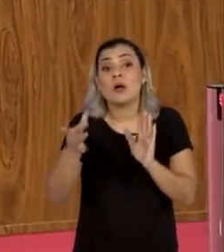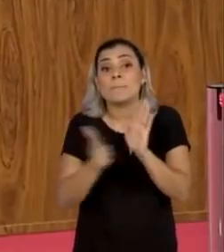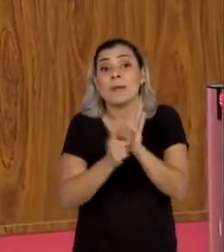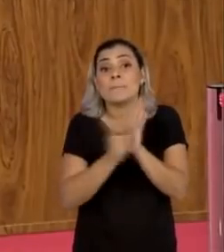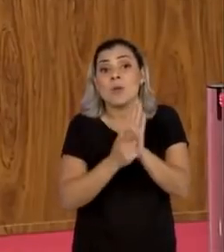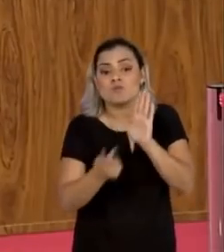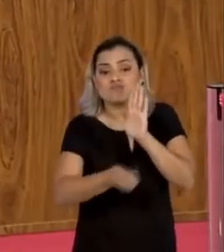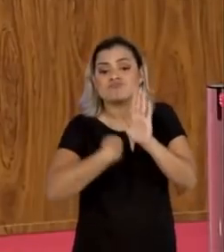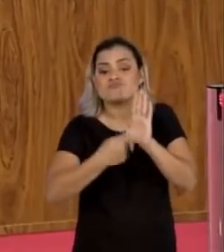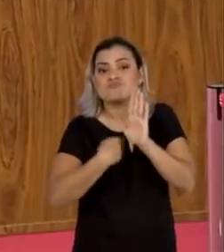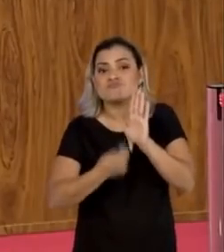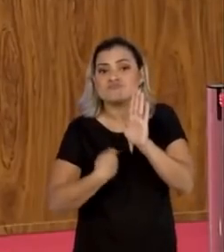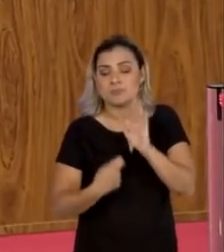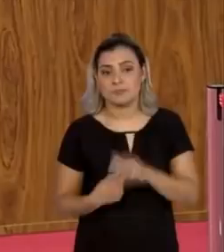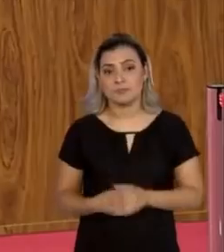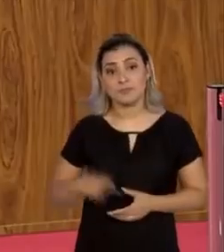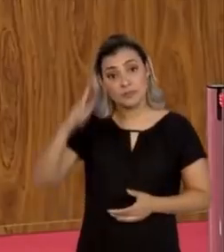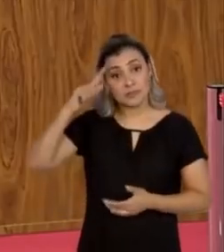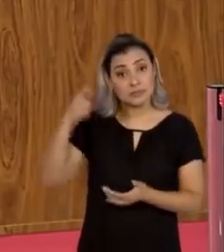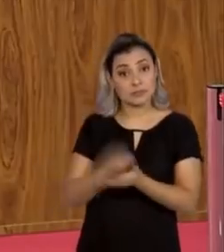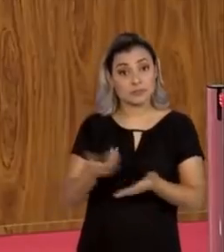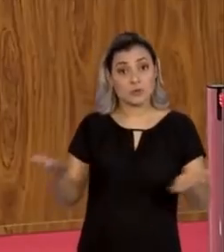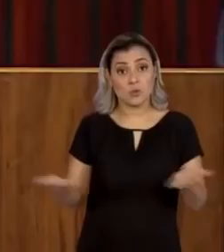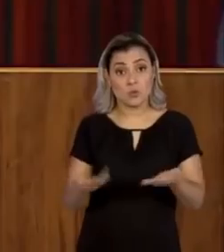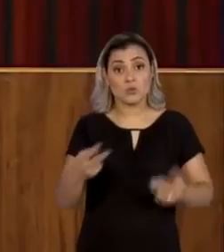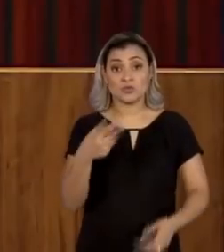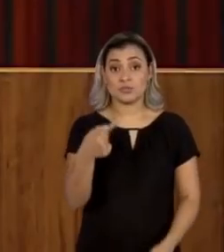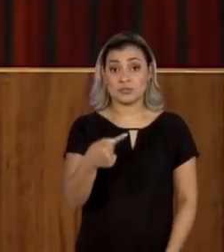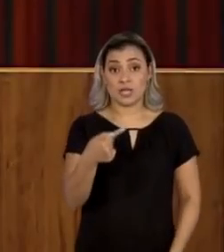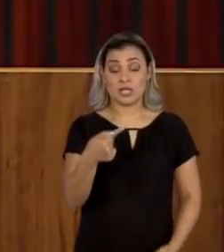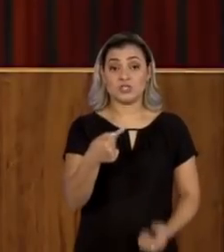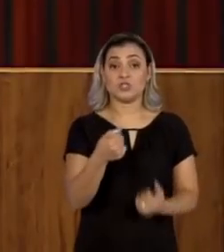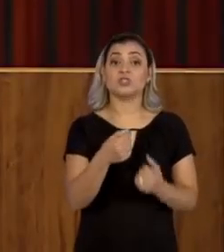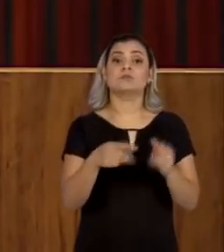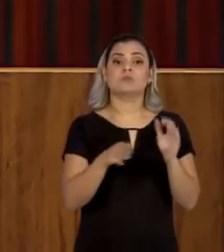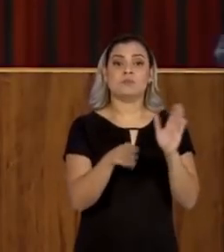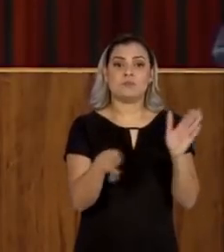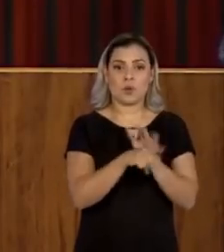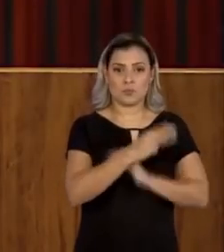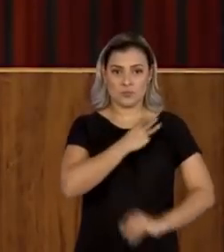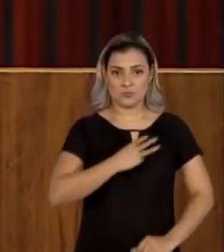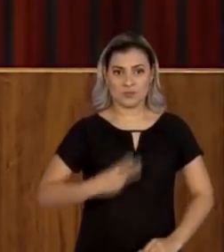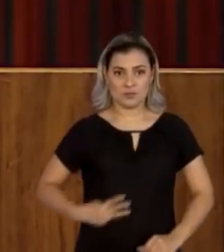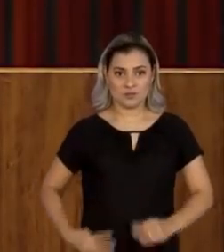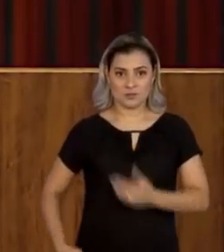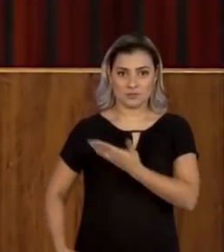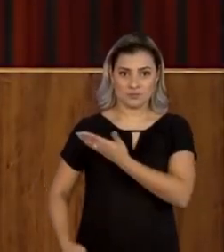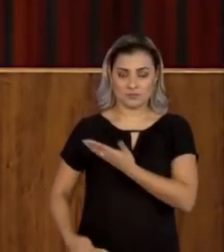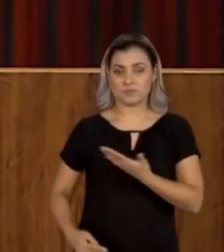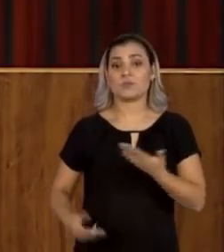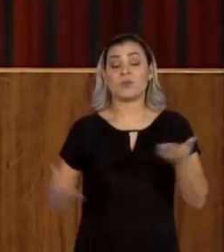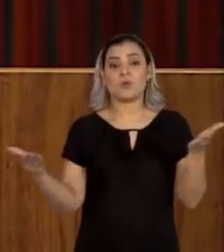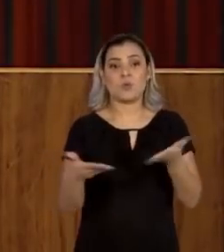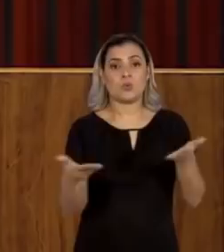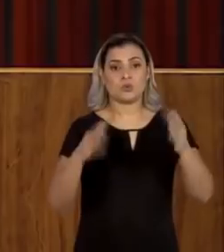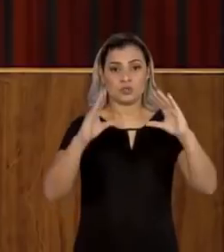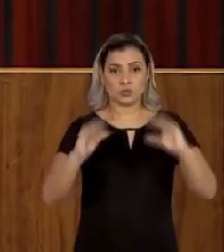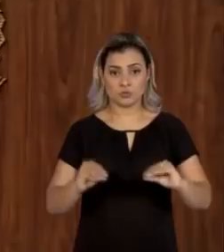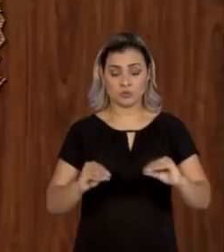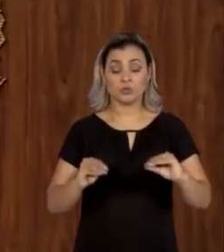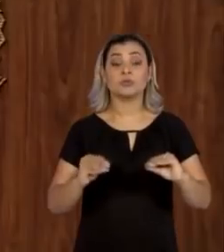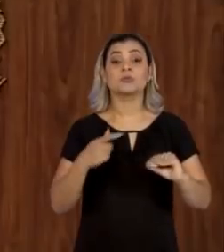A decisão, que será tomada pelos 7 ministros que compõem o Tribunal Superior Eleitoral hoje à noite,